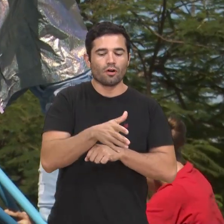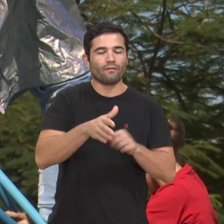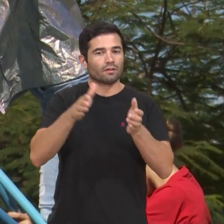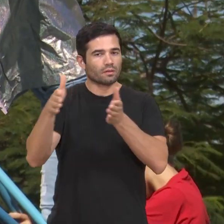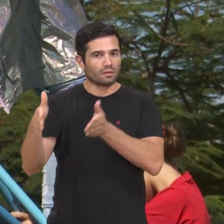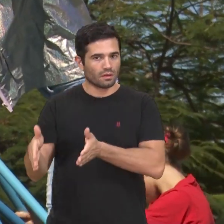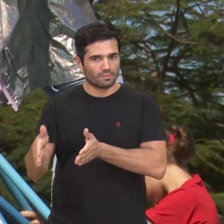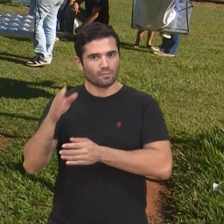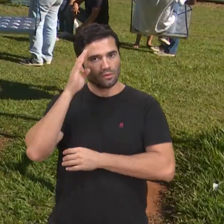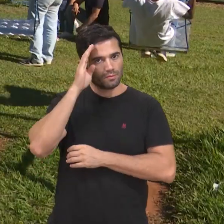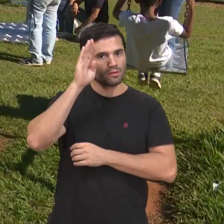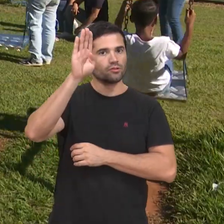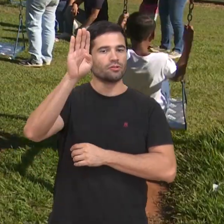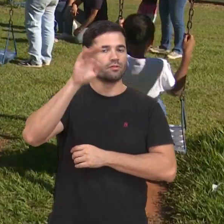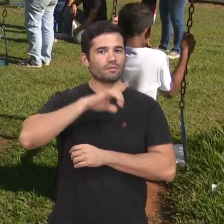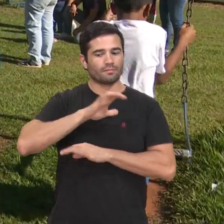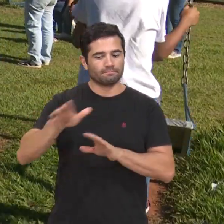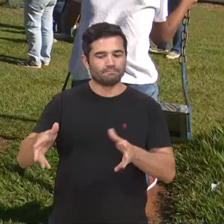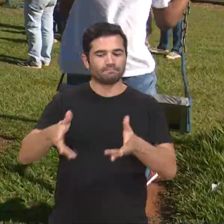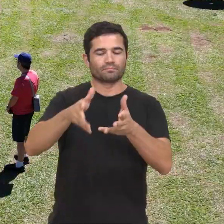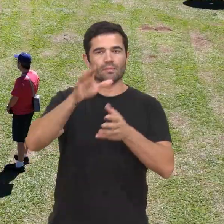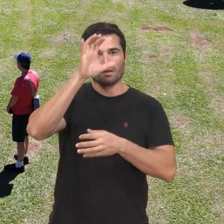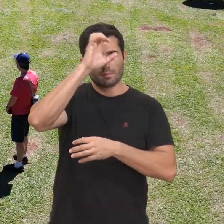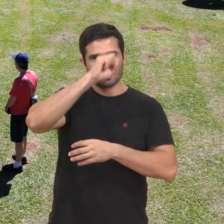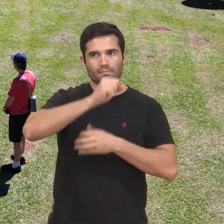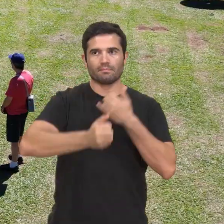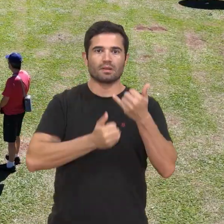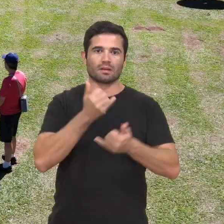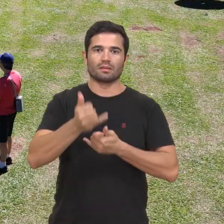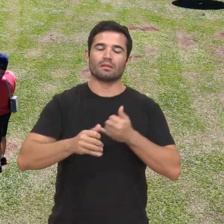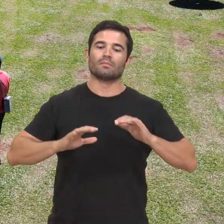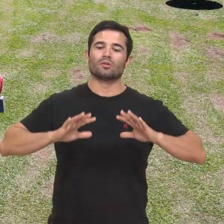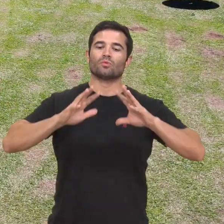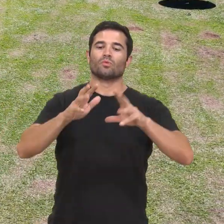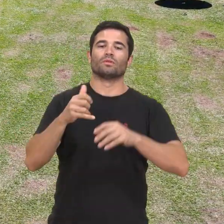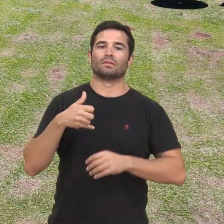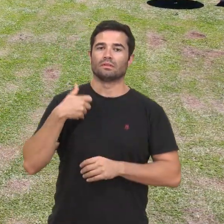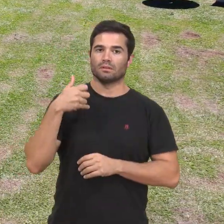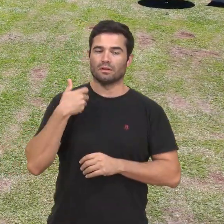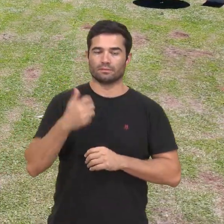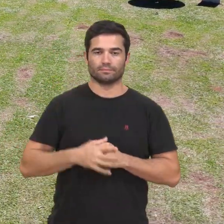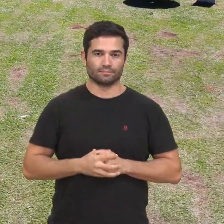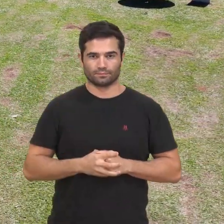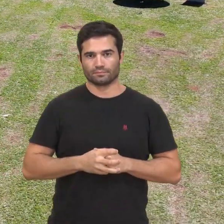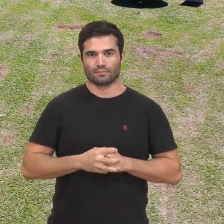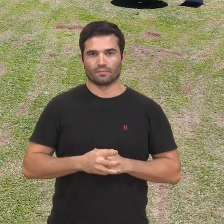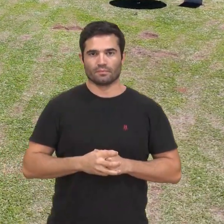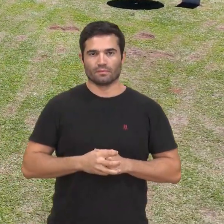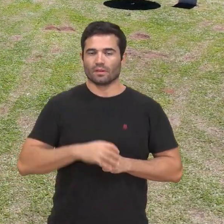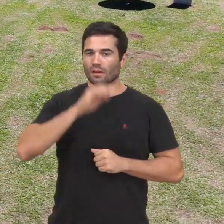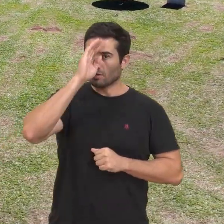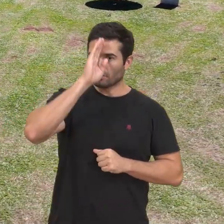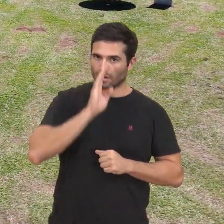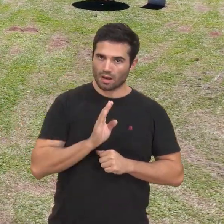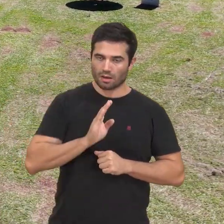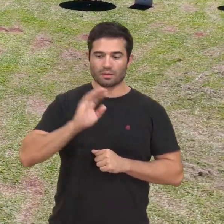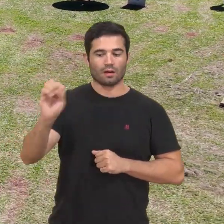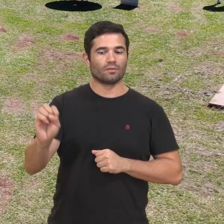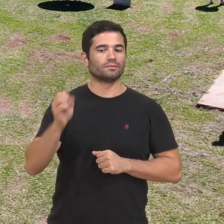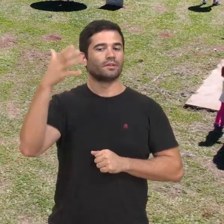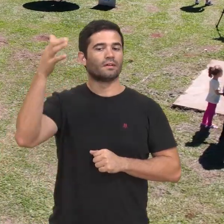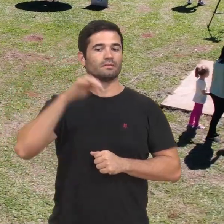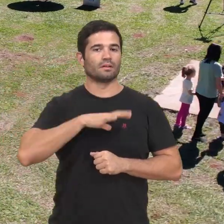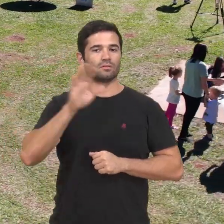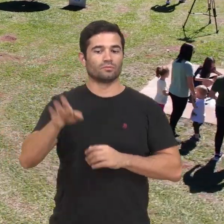o objetivo de proporcionar aprendizagem e brincadeiras para todas as idades. As atividades são de graça